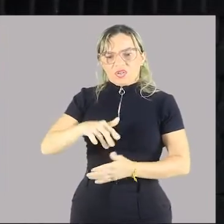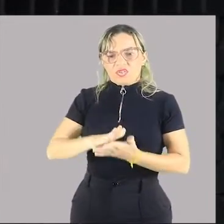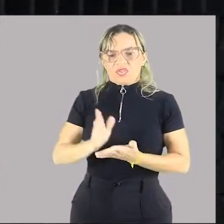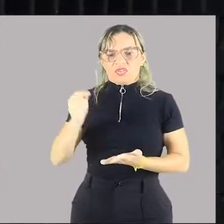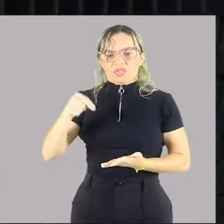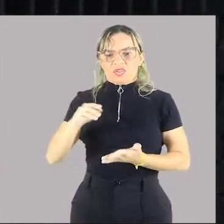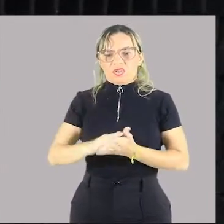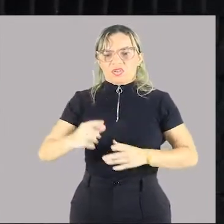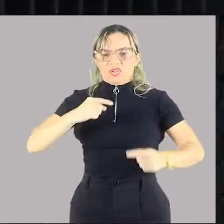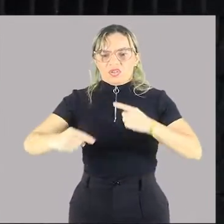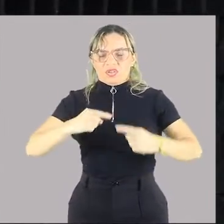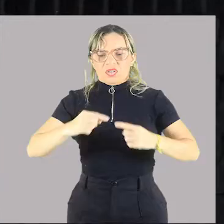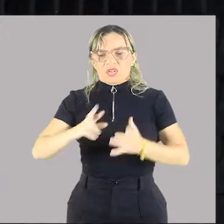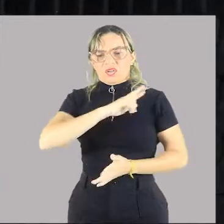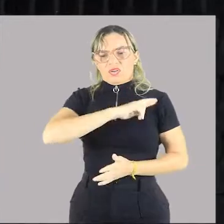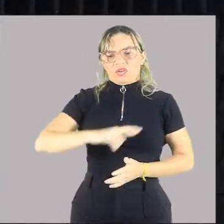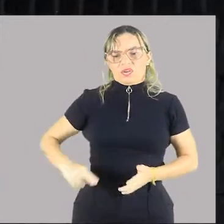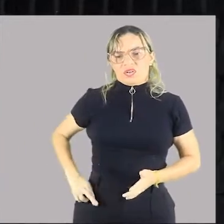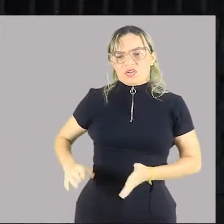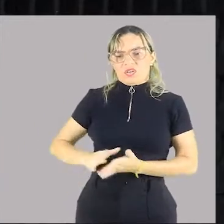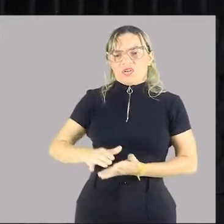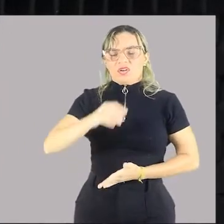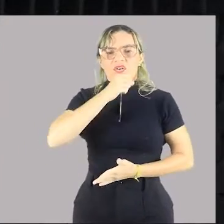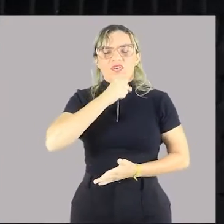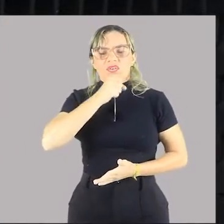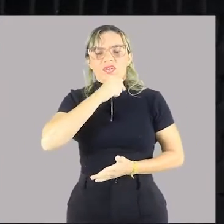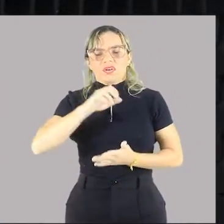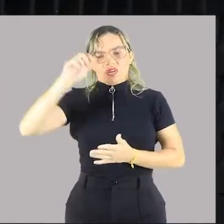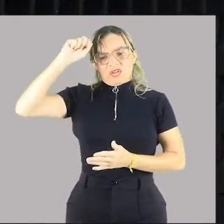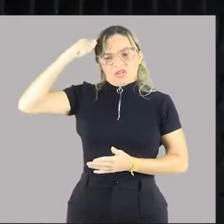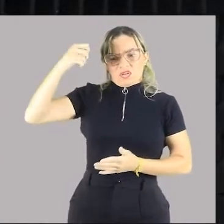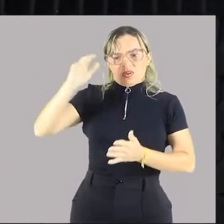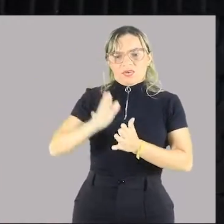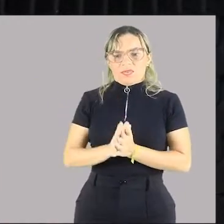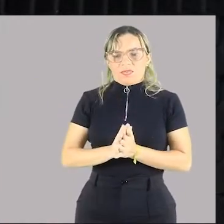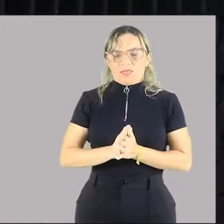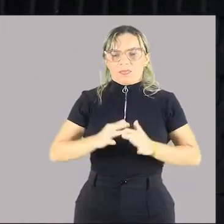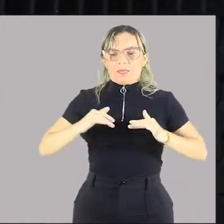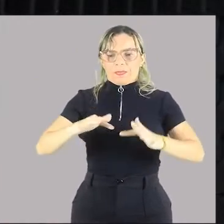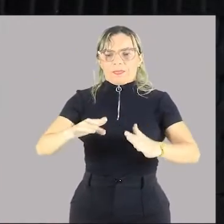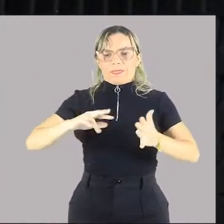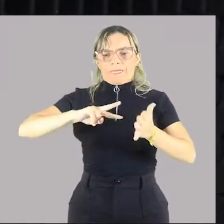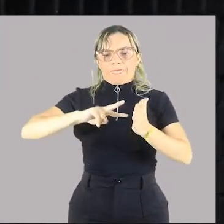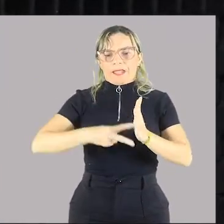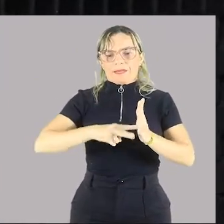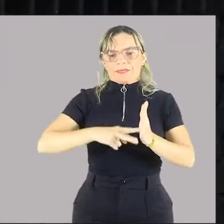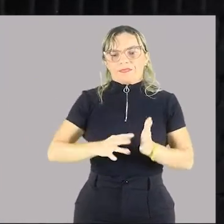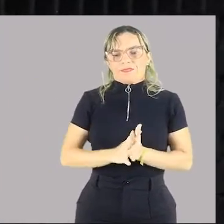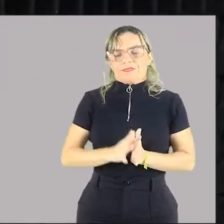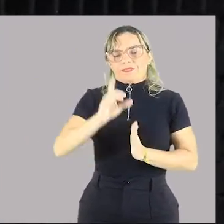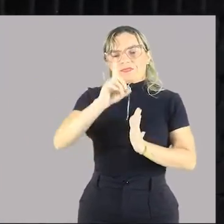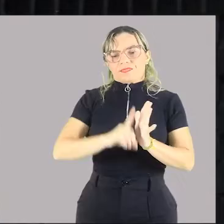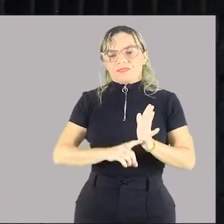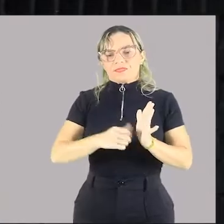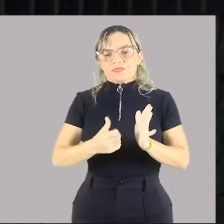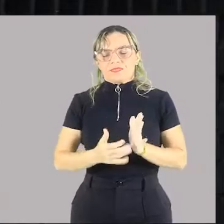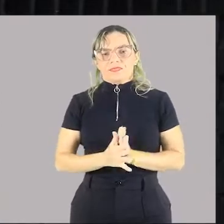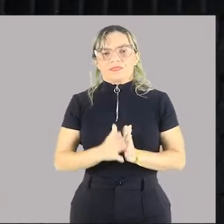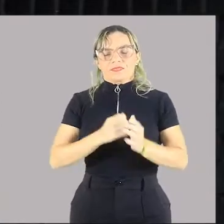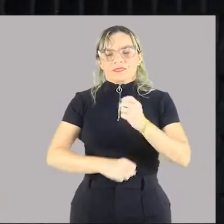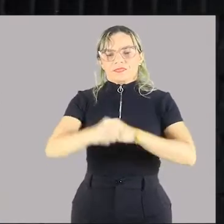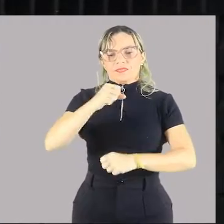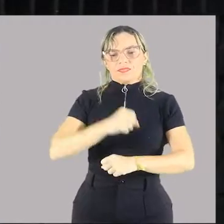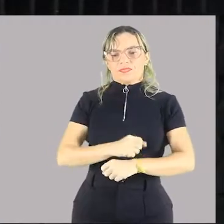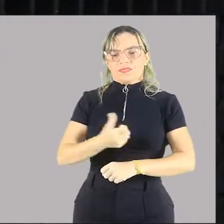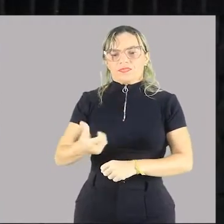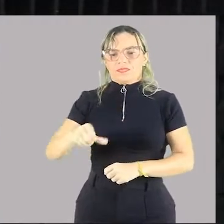negros durante a República Velha, que participaram de movimentos sindicais na década de 1960, justamente